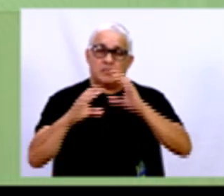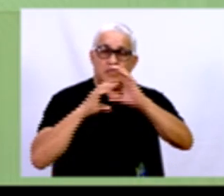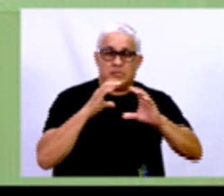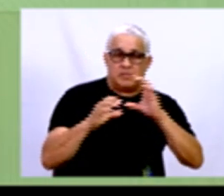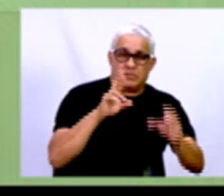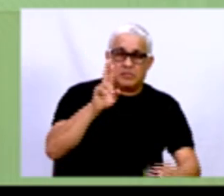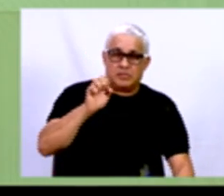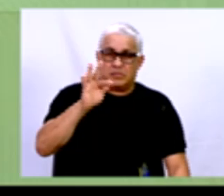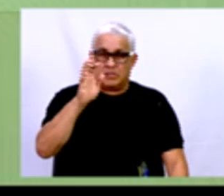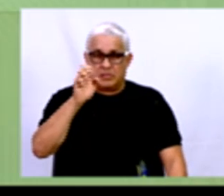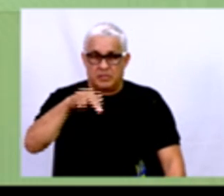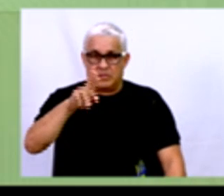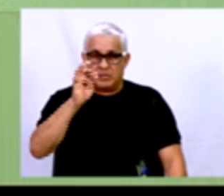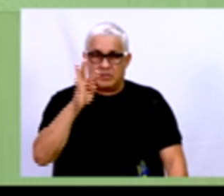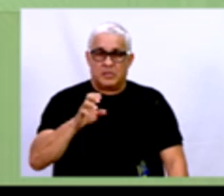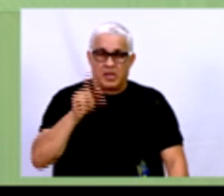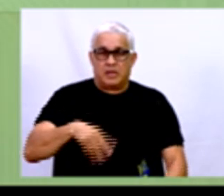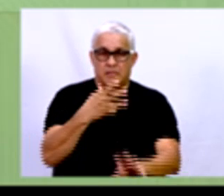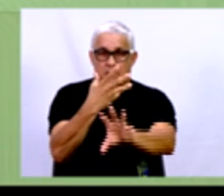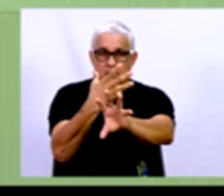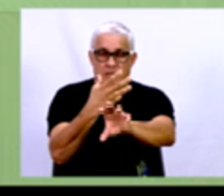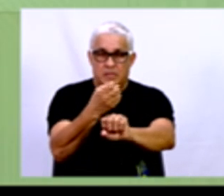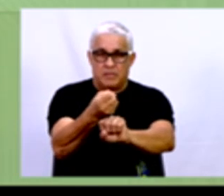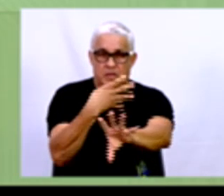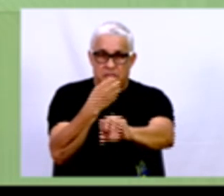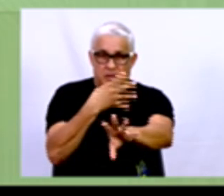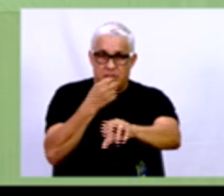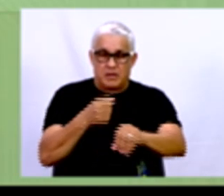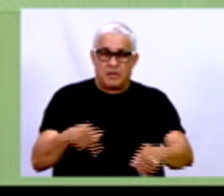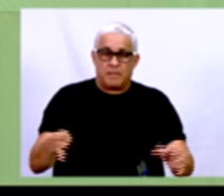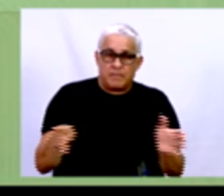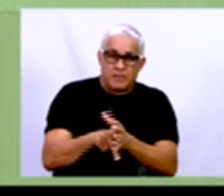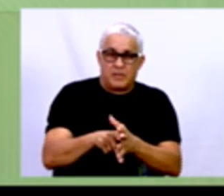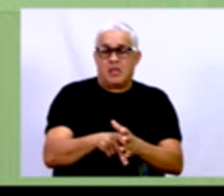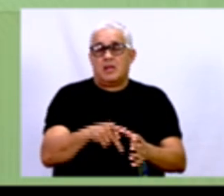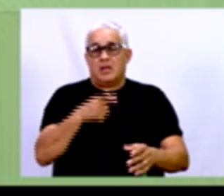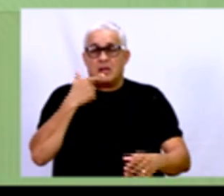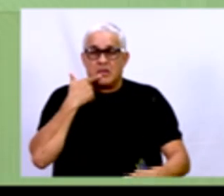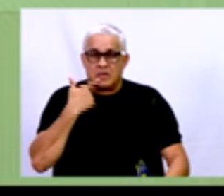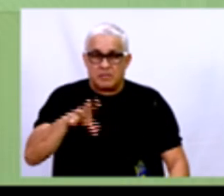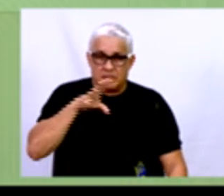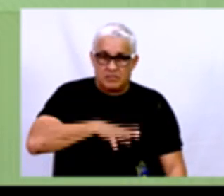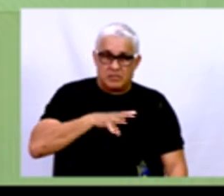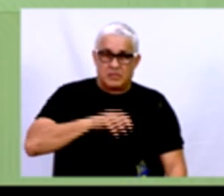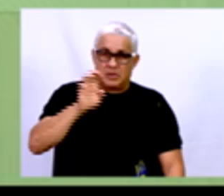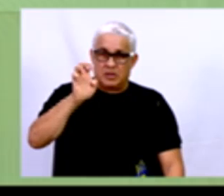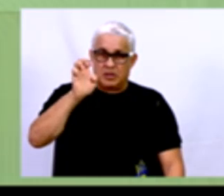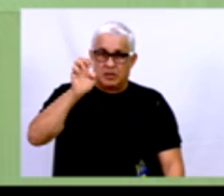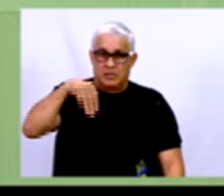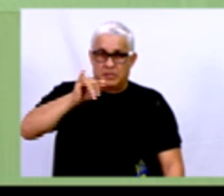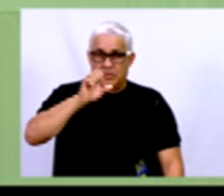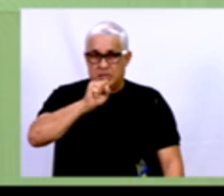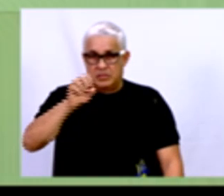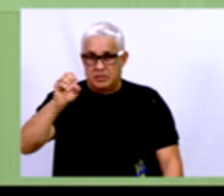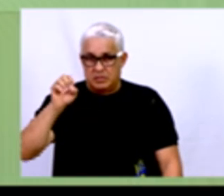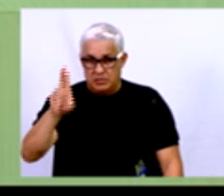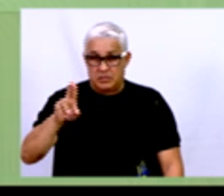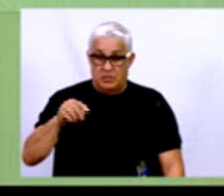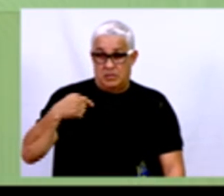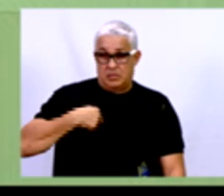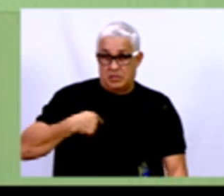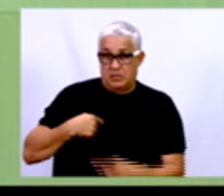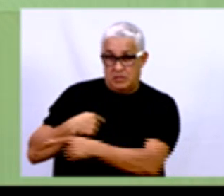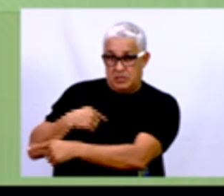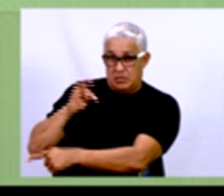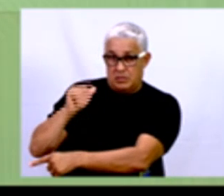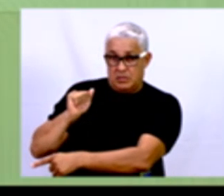a nossa teleaula de língua portuguesa. Quem é o emissor? Quem são os emissores? Aqui, né, nós temos eu, a